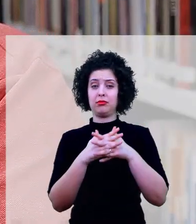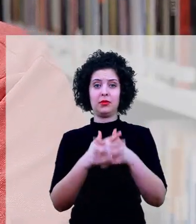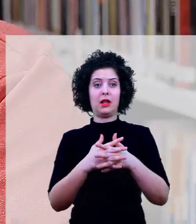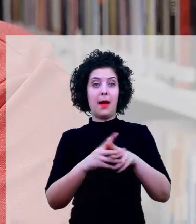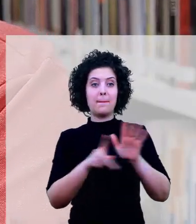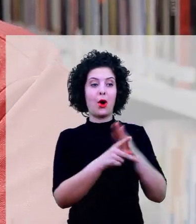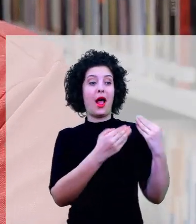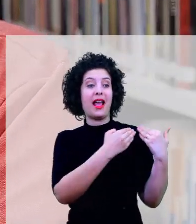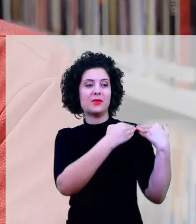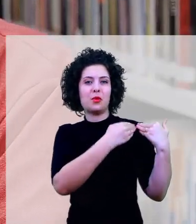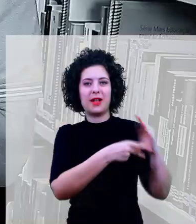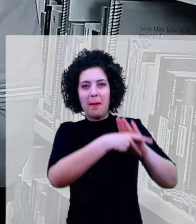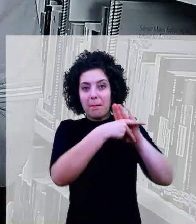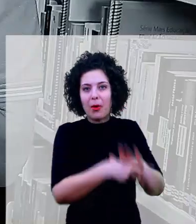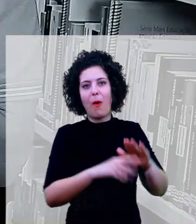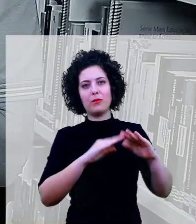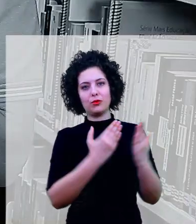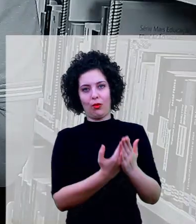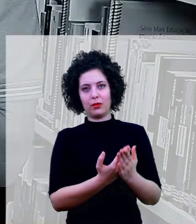isso na escola.